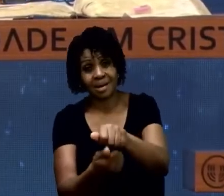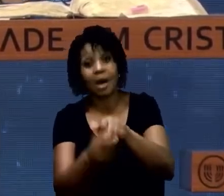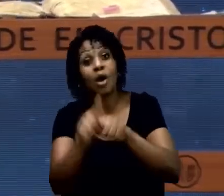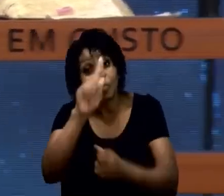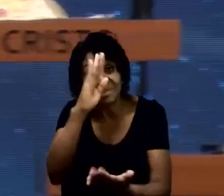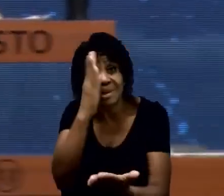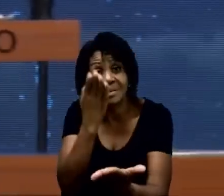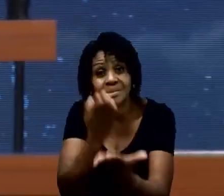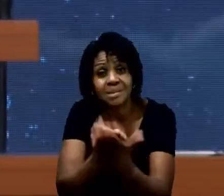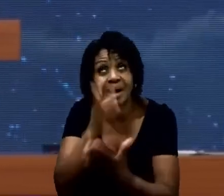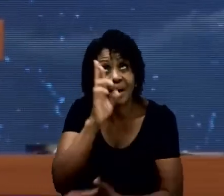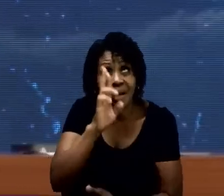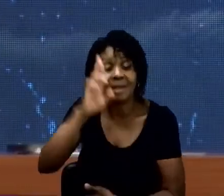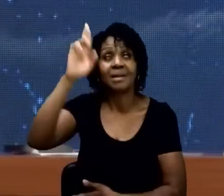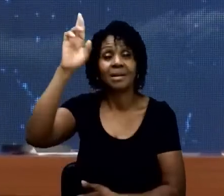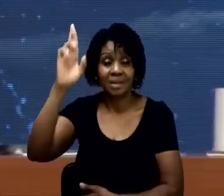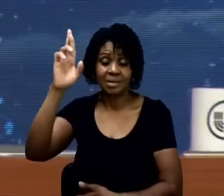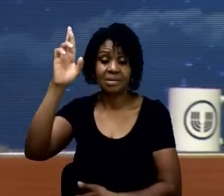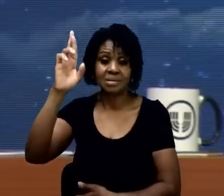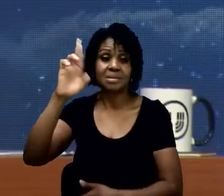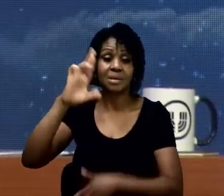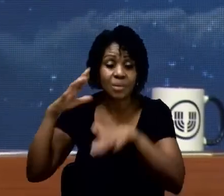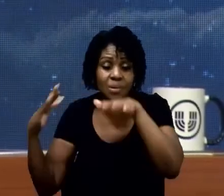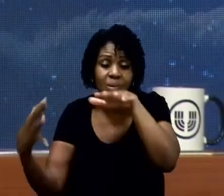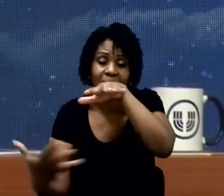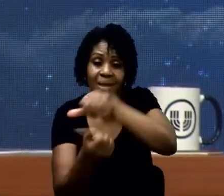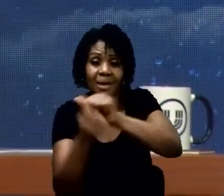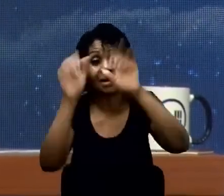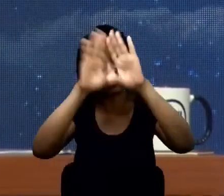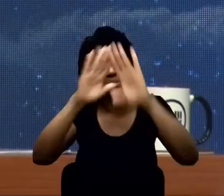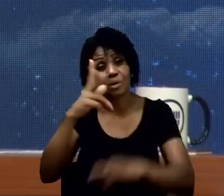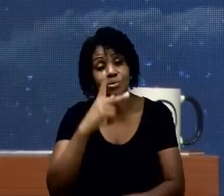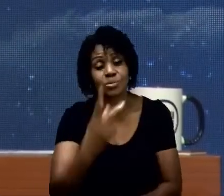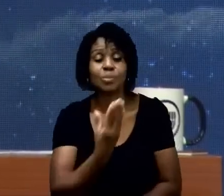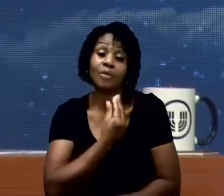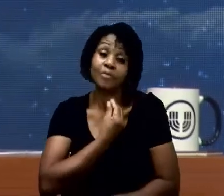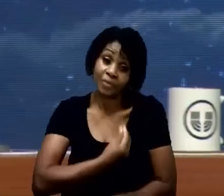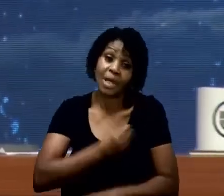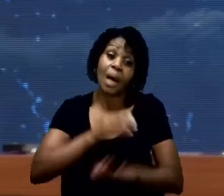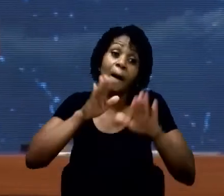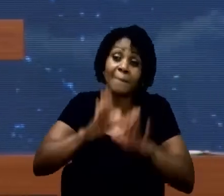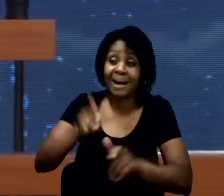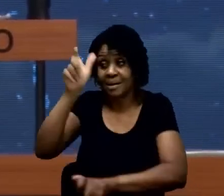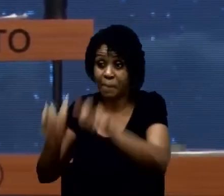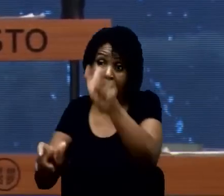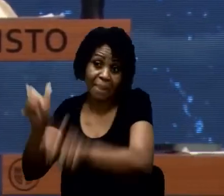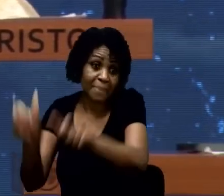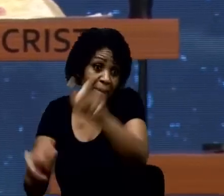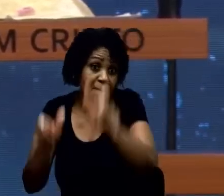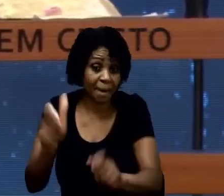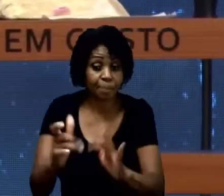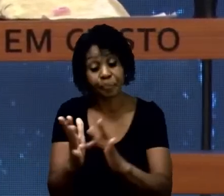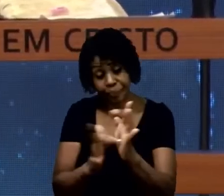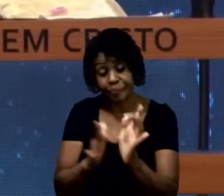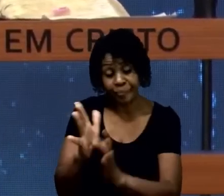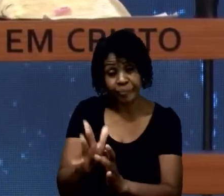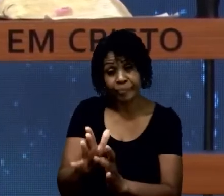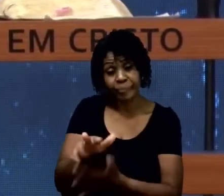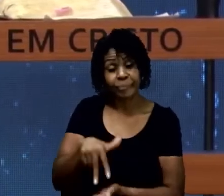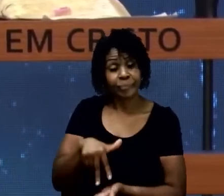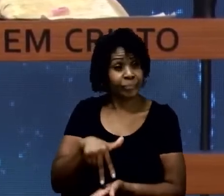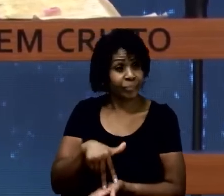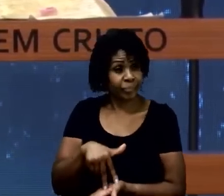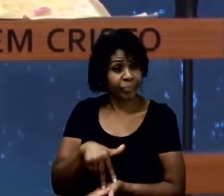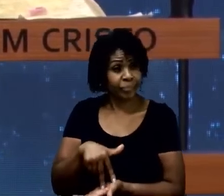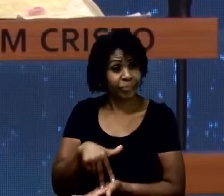tem que acreditar. Que ele é senhor do céu e da terra. Senhor sobre a sua vida. Mas a multidão. Jesus ali parado. Imagina.